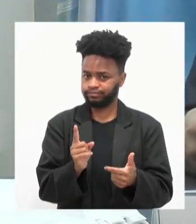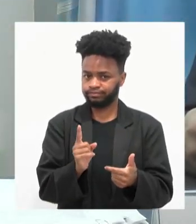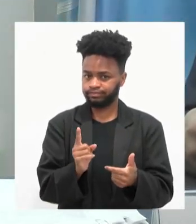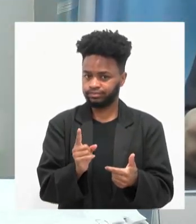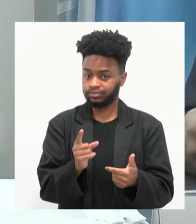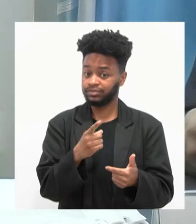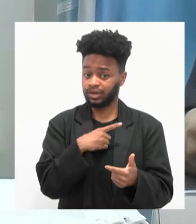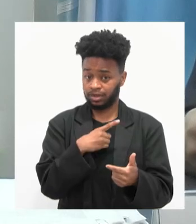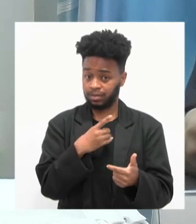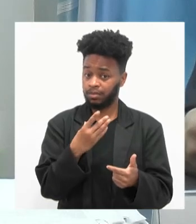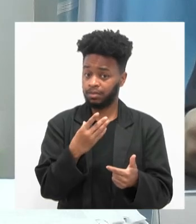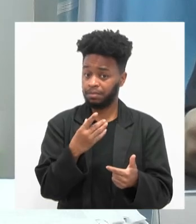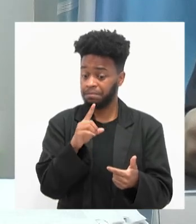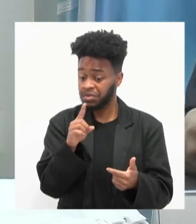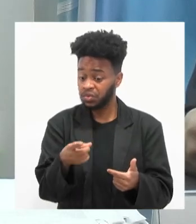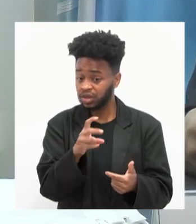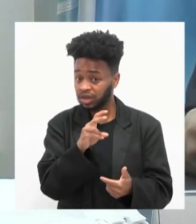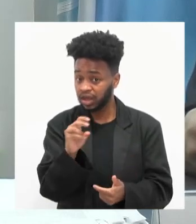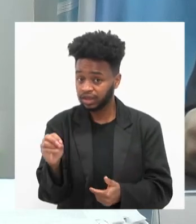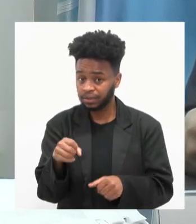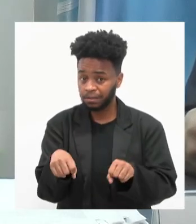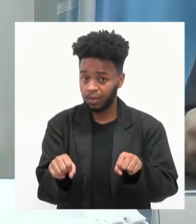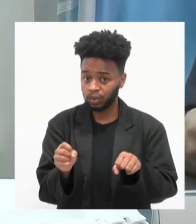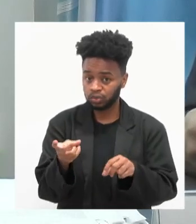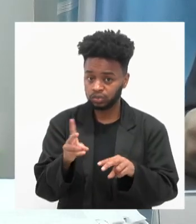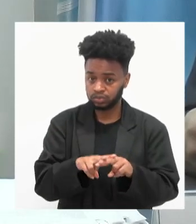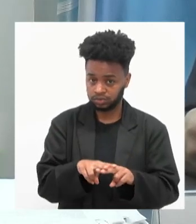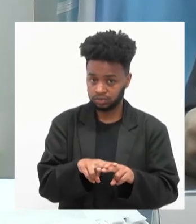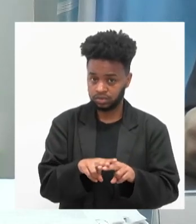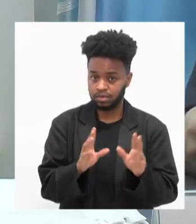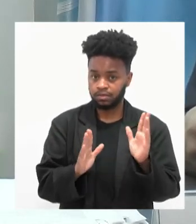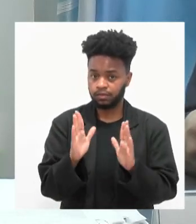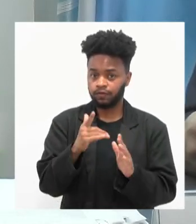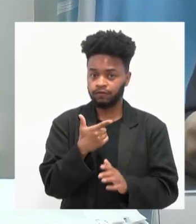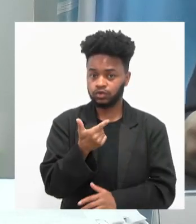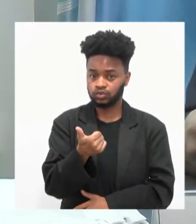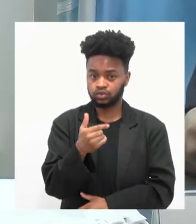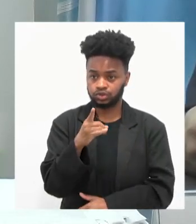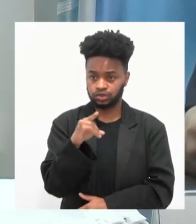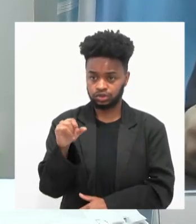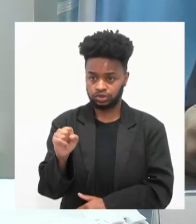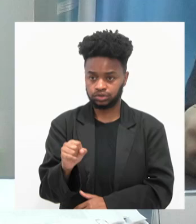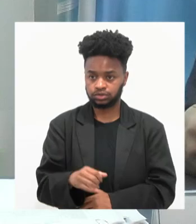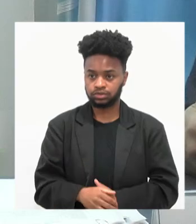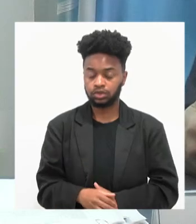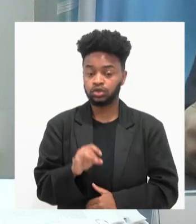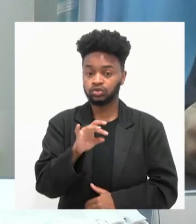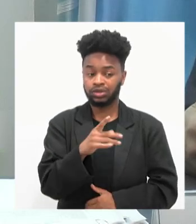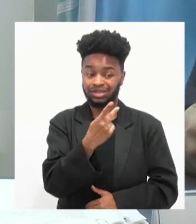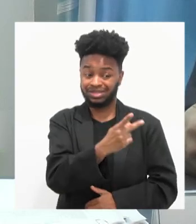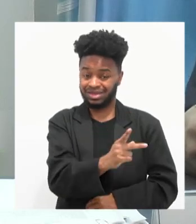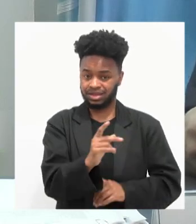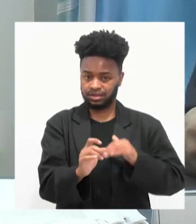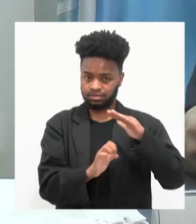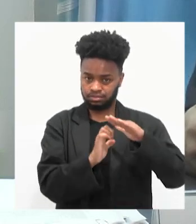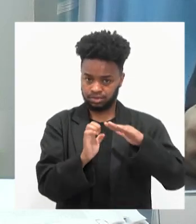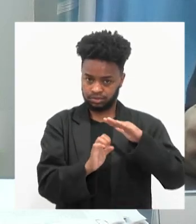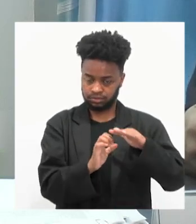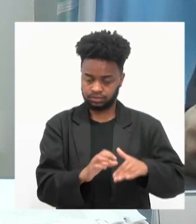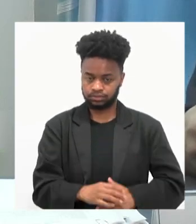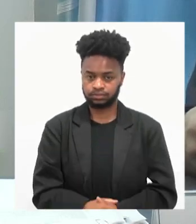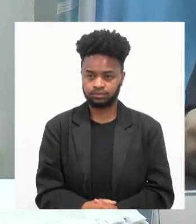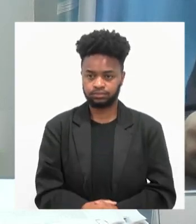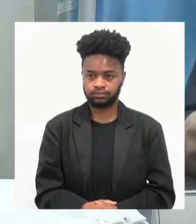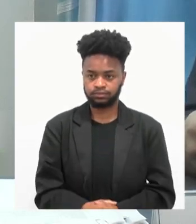está falando de mais de 1.500 motos apreendidas em 21 dias. Só a empresa dele. Só da empresa dele. E assim,